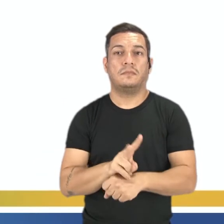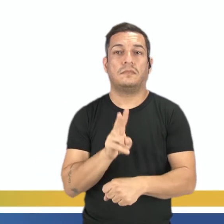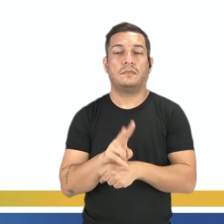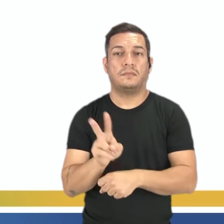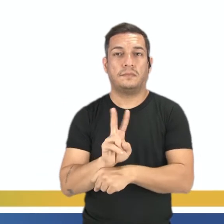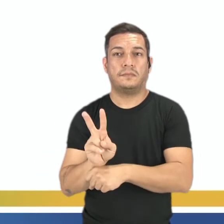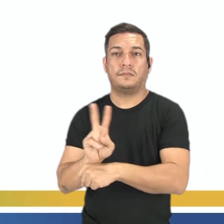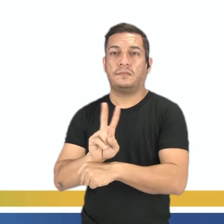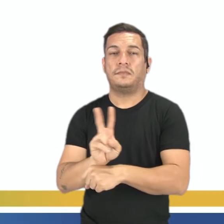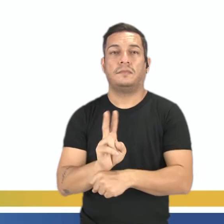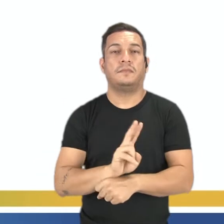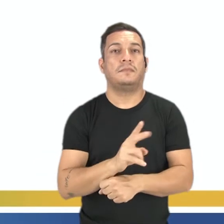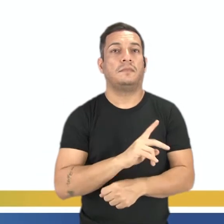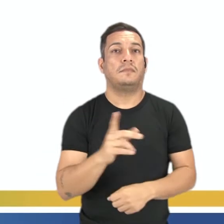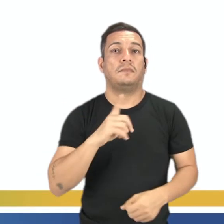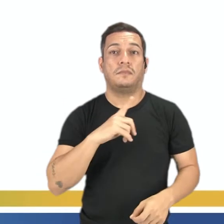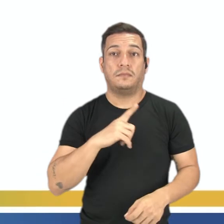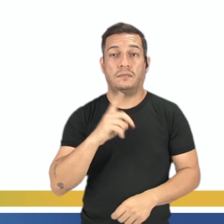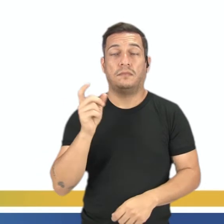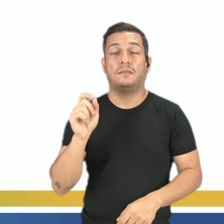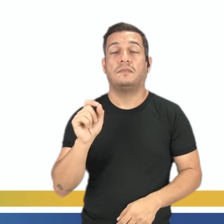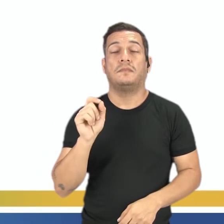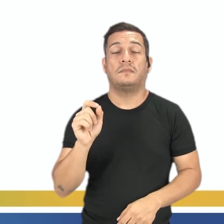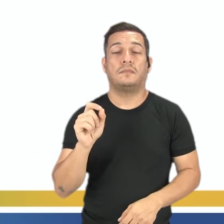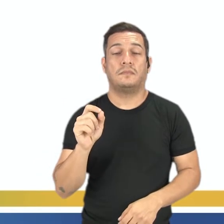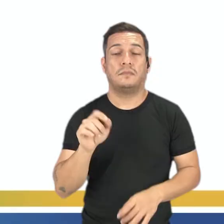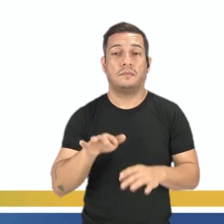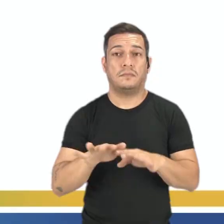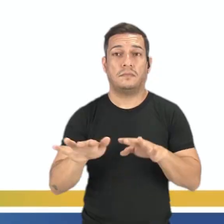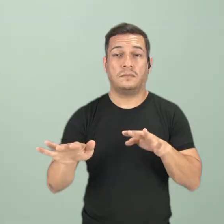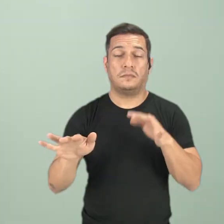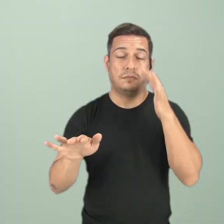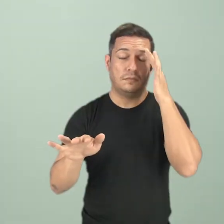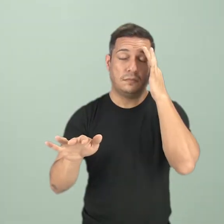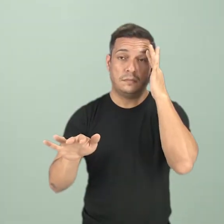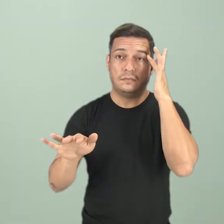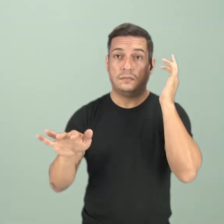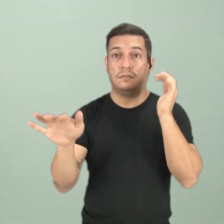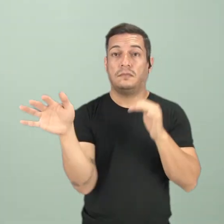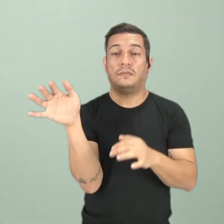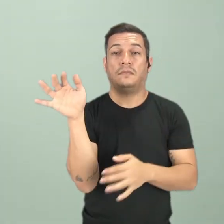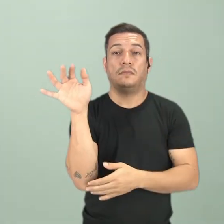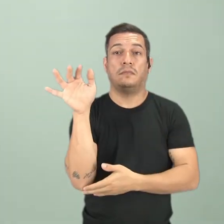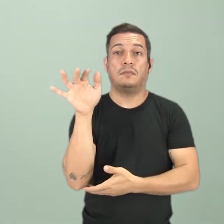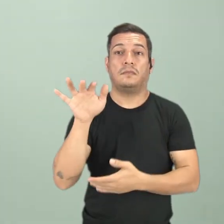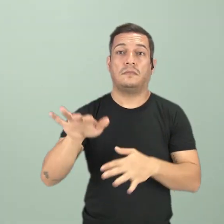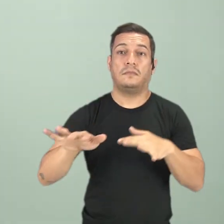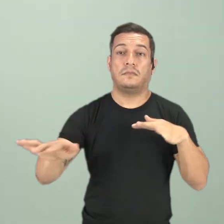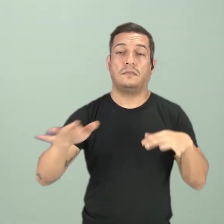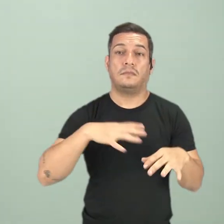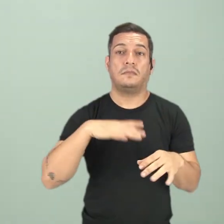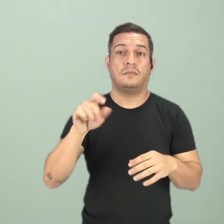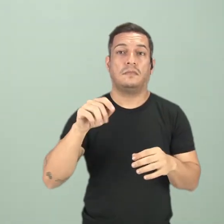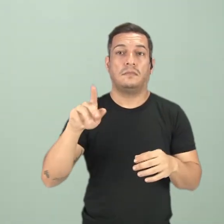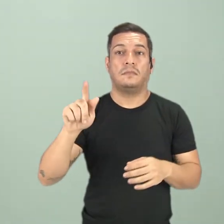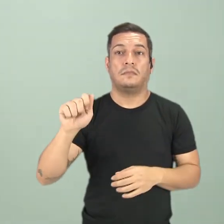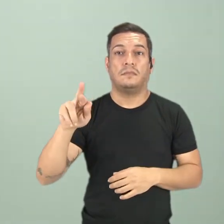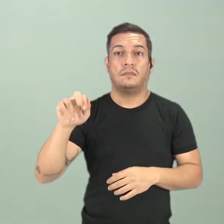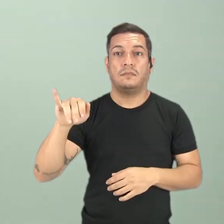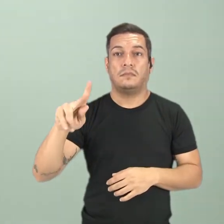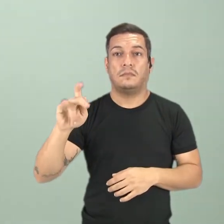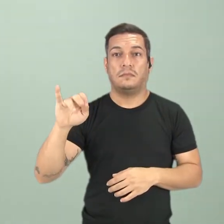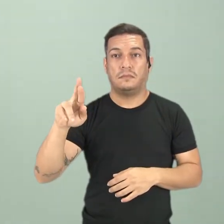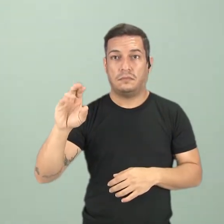ficam vigiando. Então, quando há uma manifestação de grileiros, né, de garimpeiros,